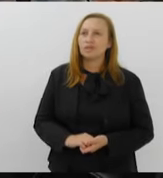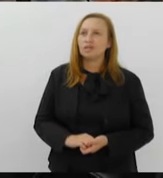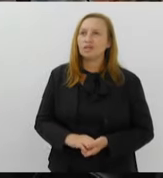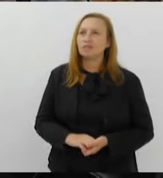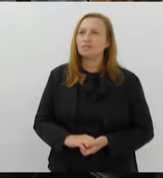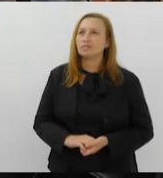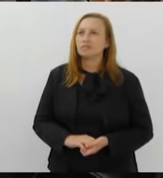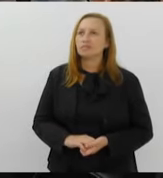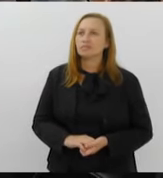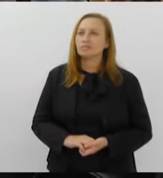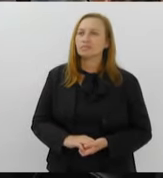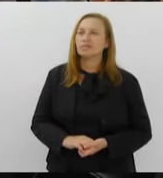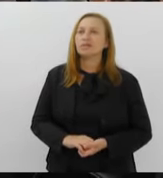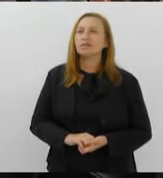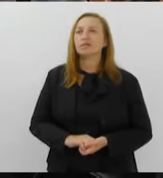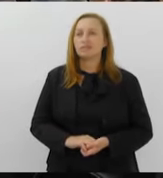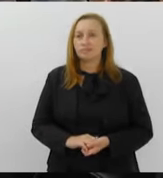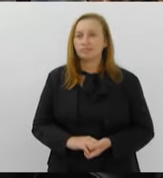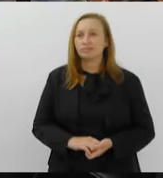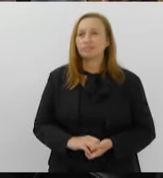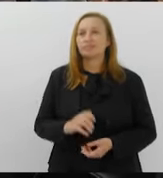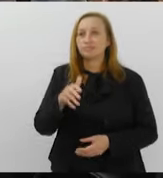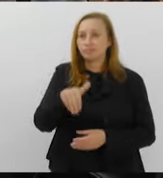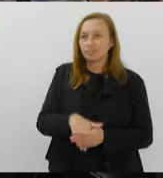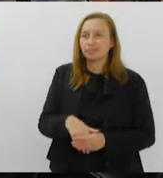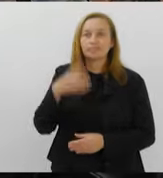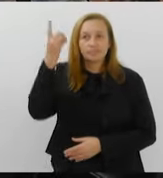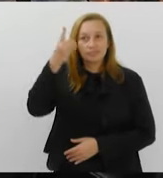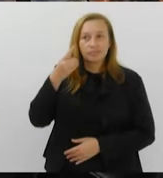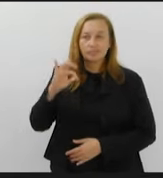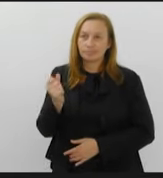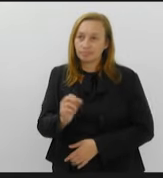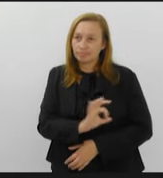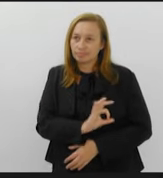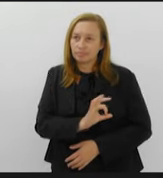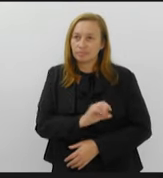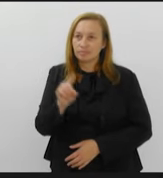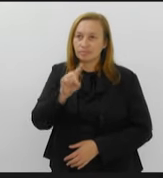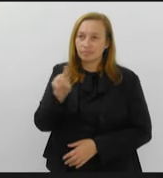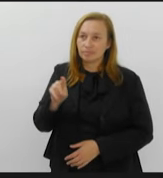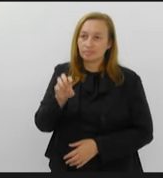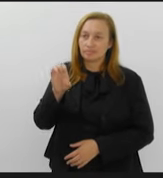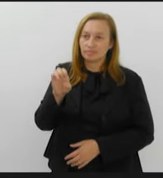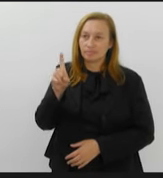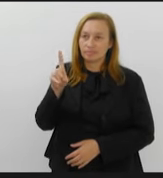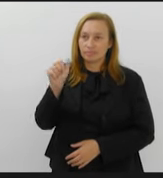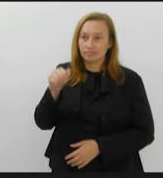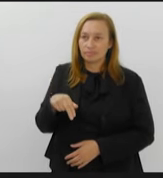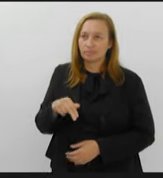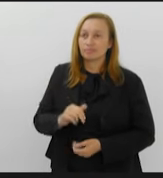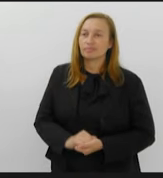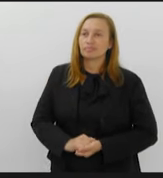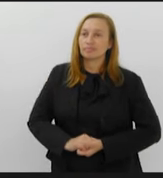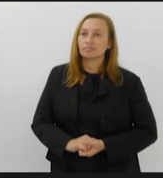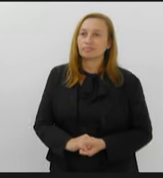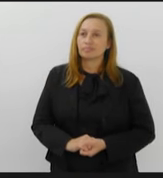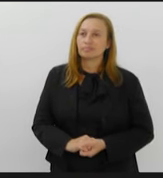Olha lá, olha lá. Senhor presidente, conseguindo meu voto na deputada Marta Rocha e na deputada Zeidan.